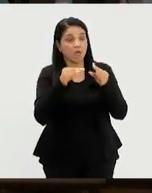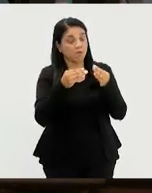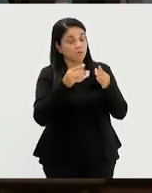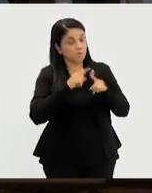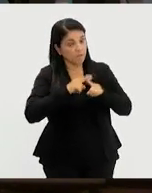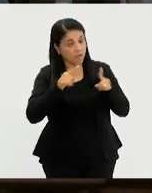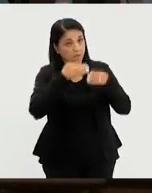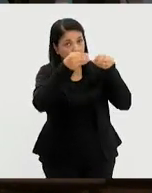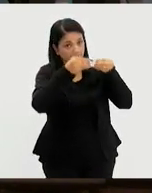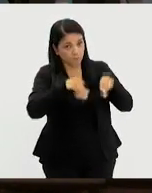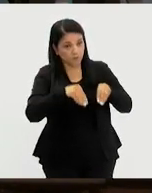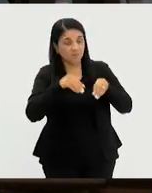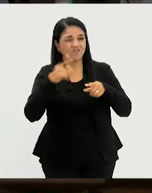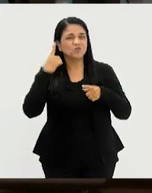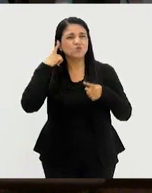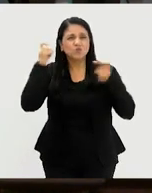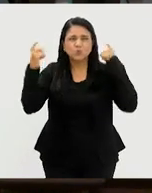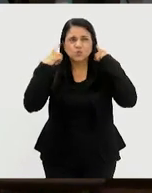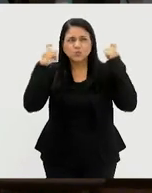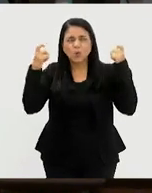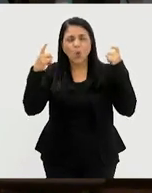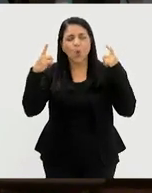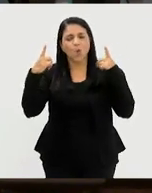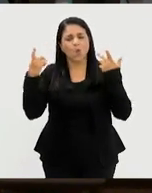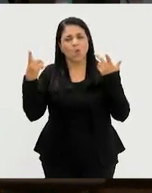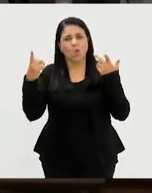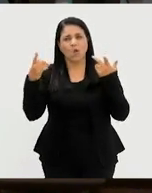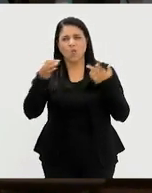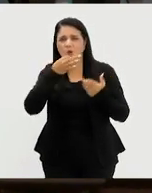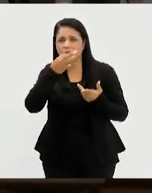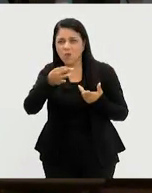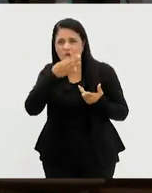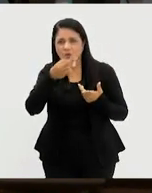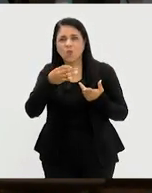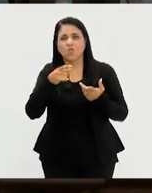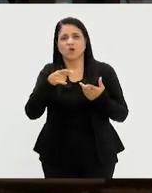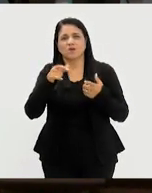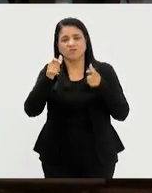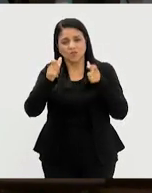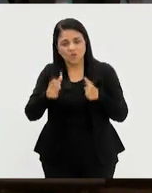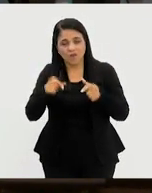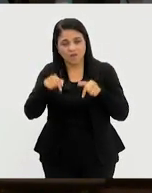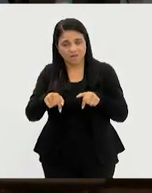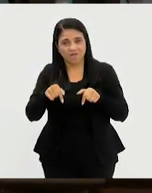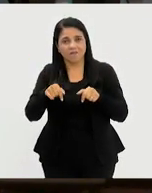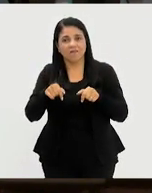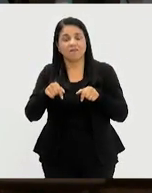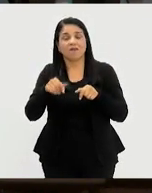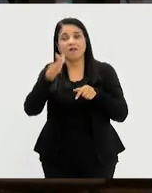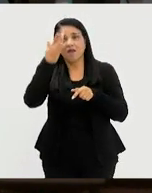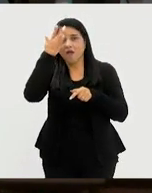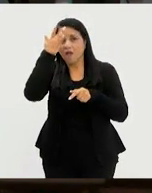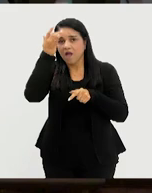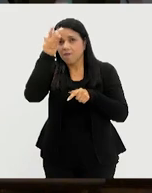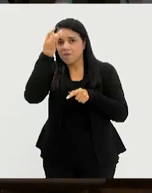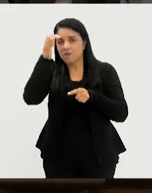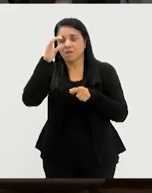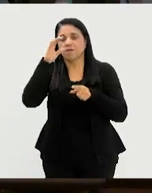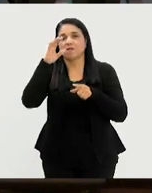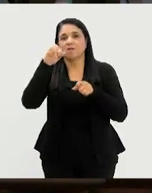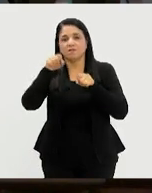de de acústica de de logística que a sessão solene de amanhã seja